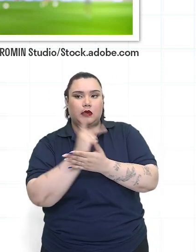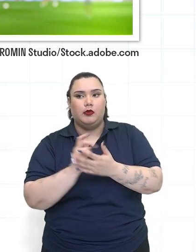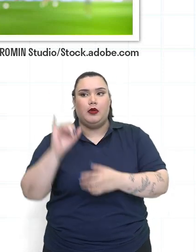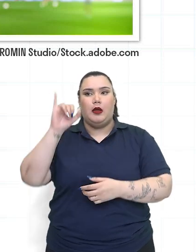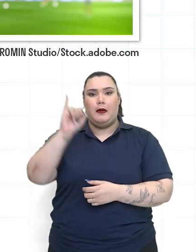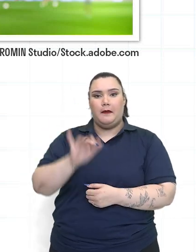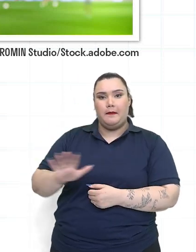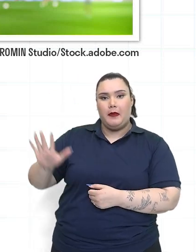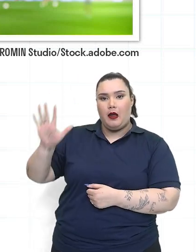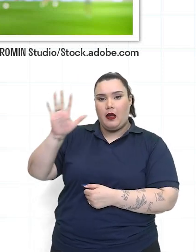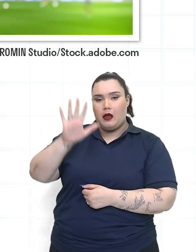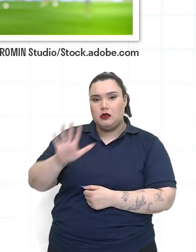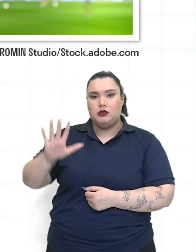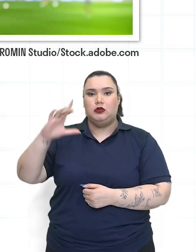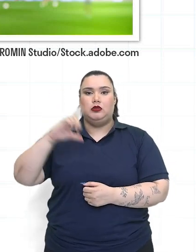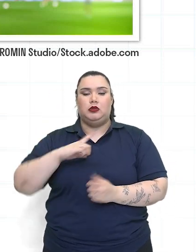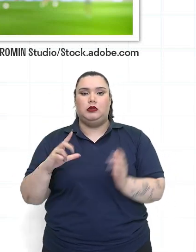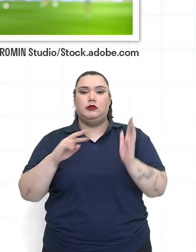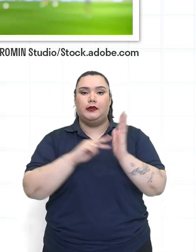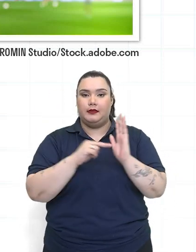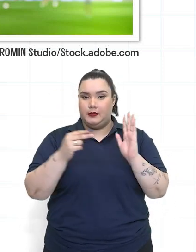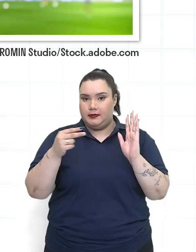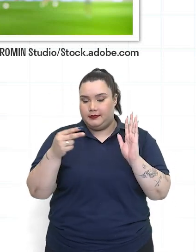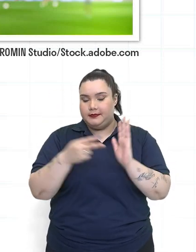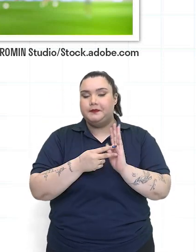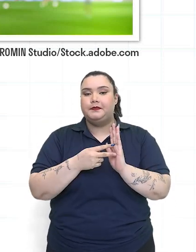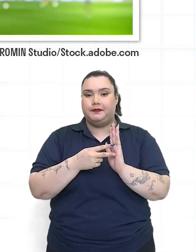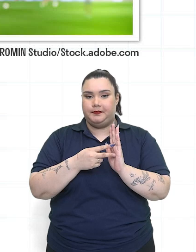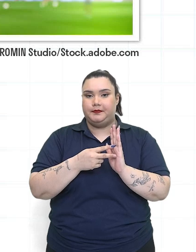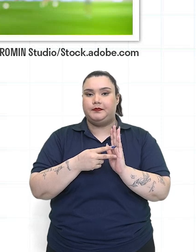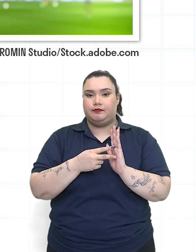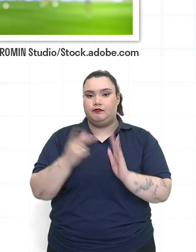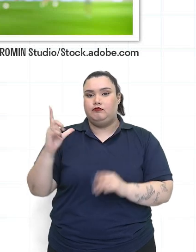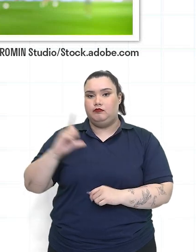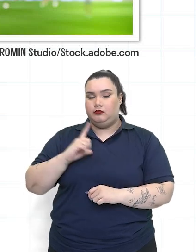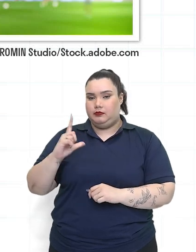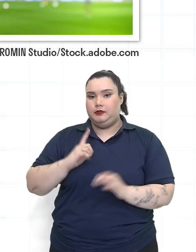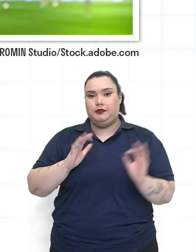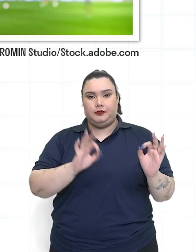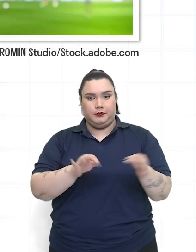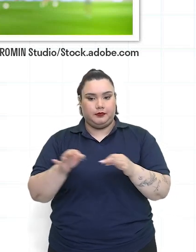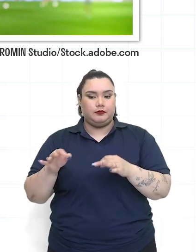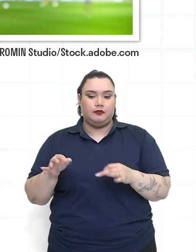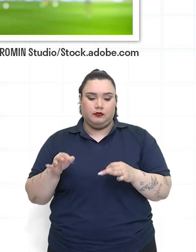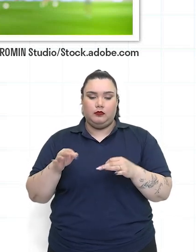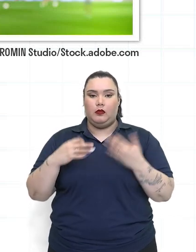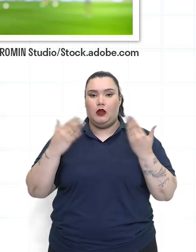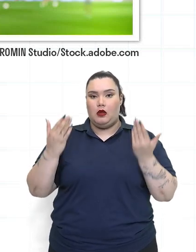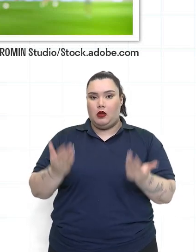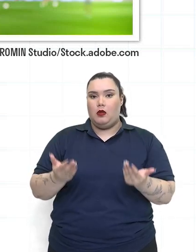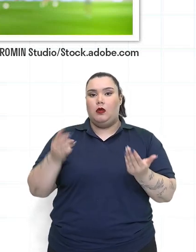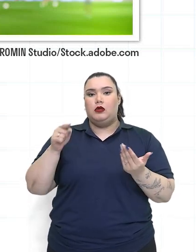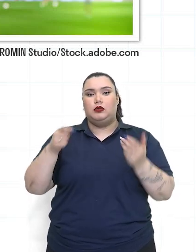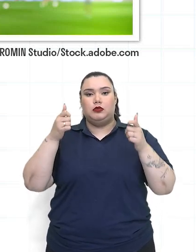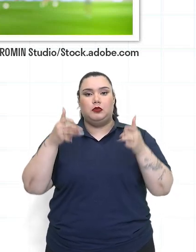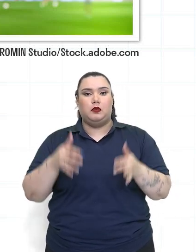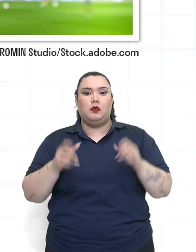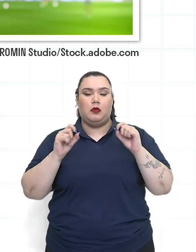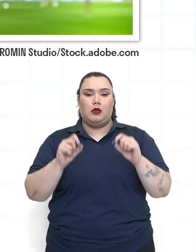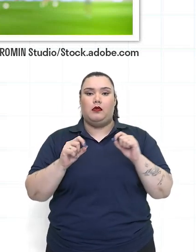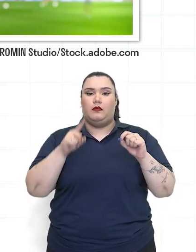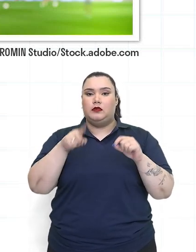desenho, essa imagem, ela tem um sentido, um significado. E aí,